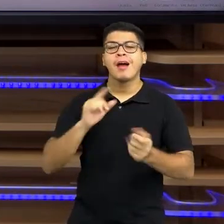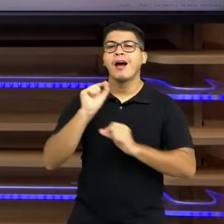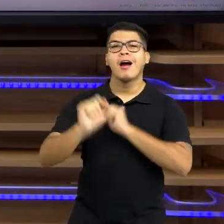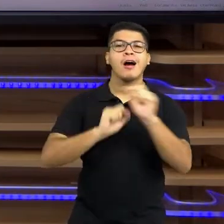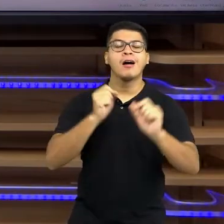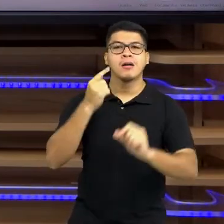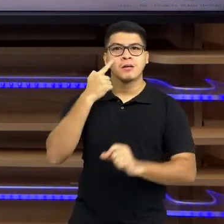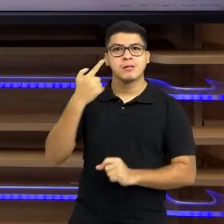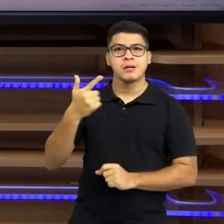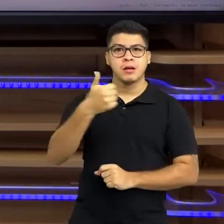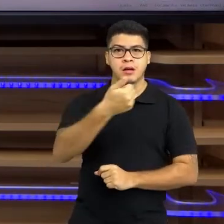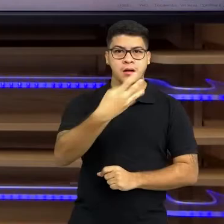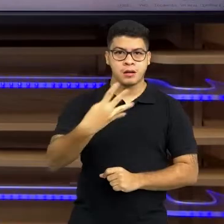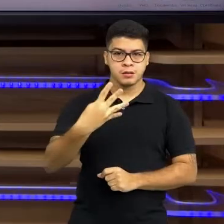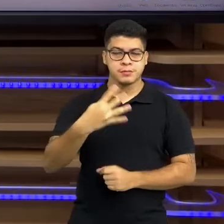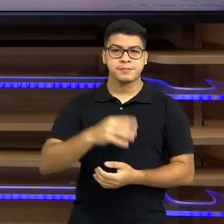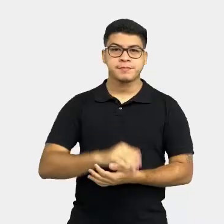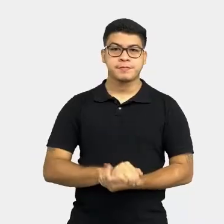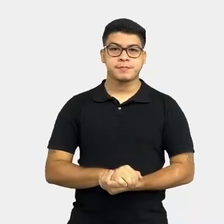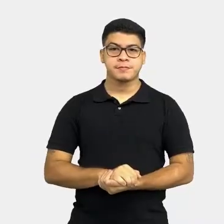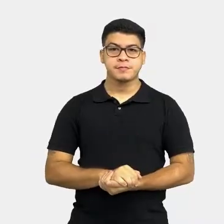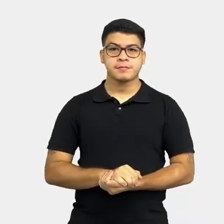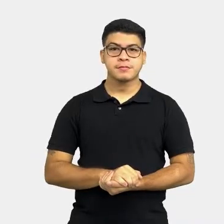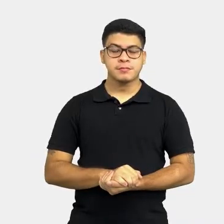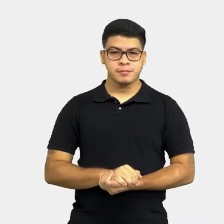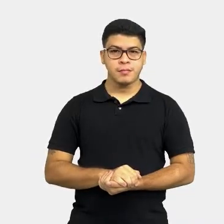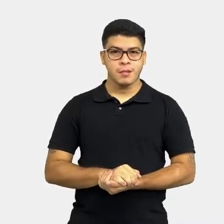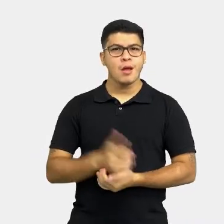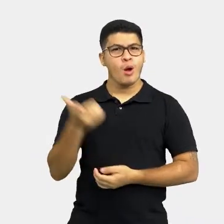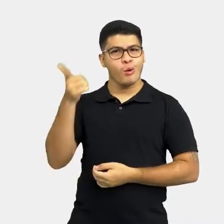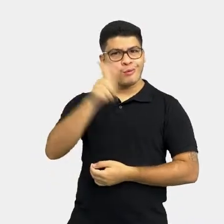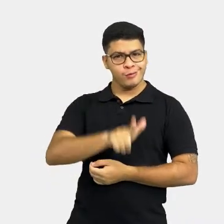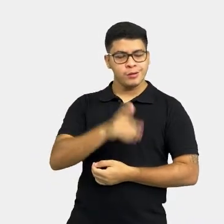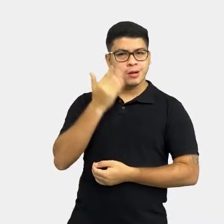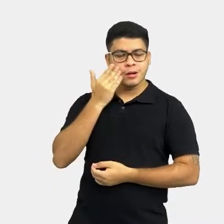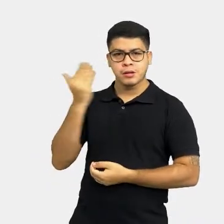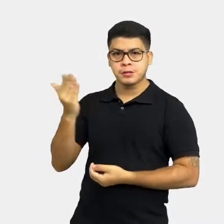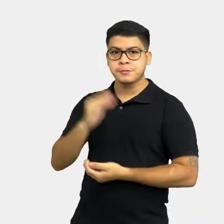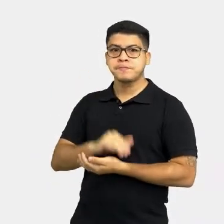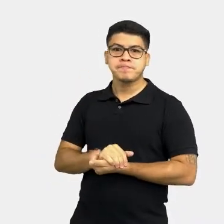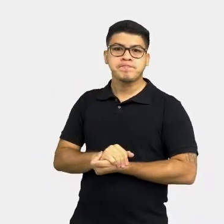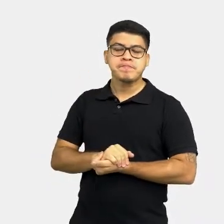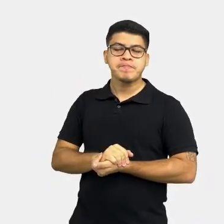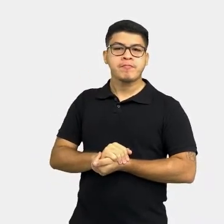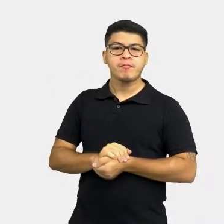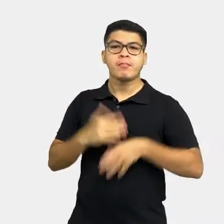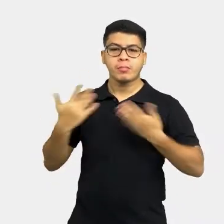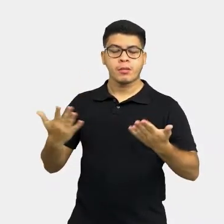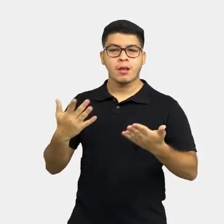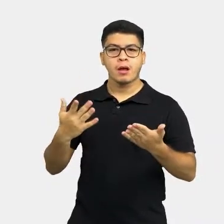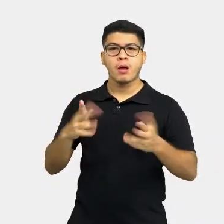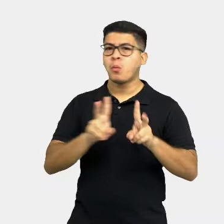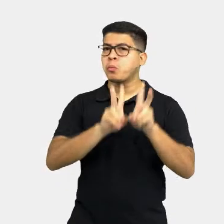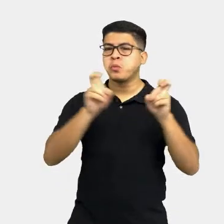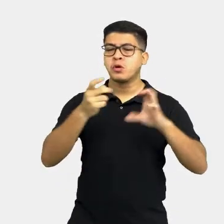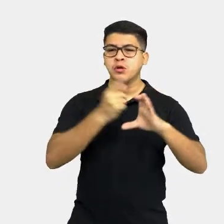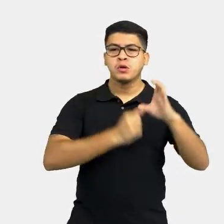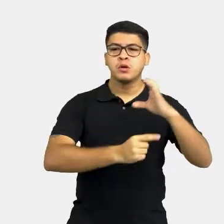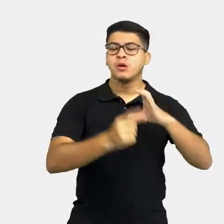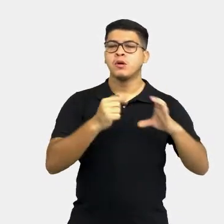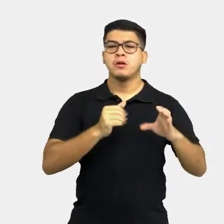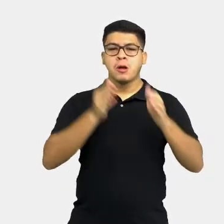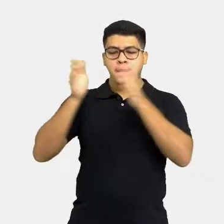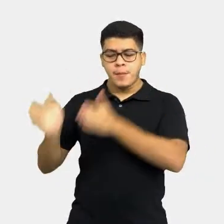a questão de número 14 aí na tela de vocês, vamos rever, na verdade. A questão 14 era essa, sobre o capitalismo, sobre